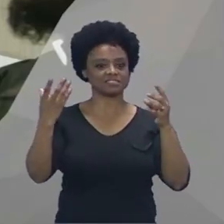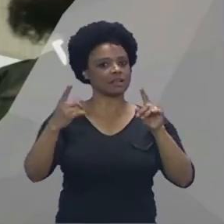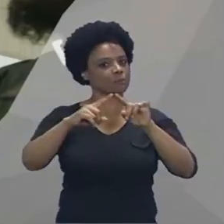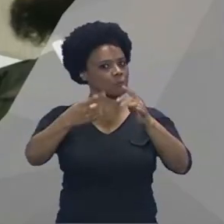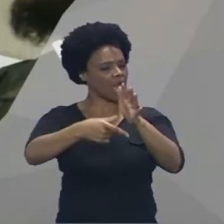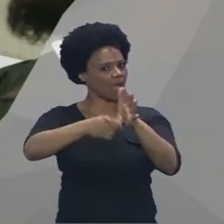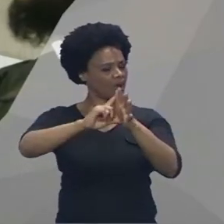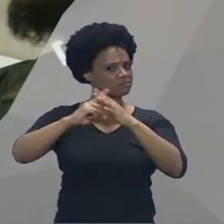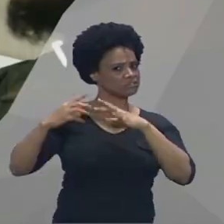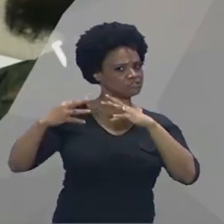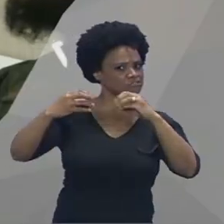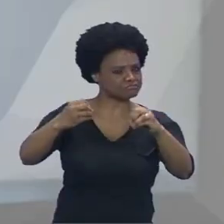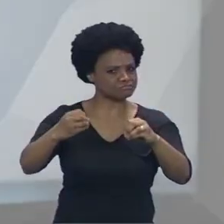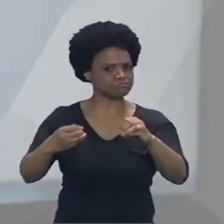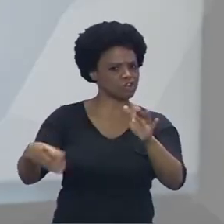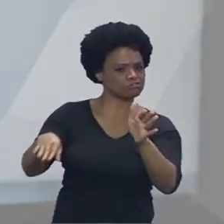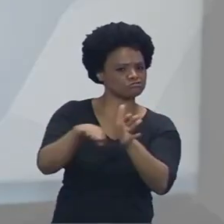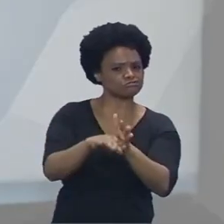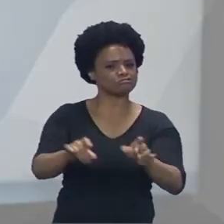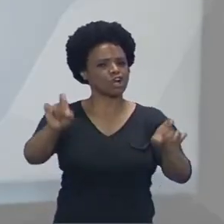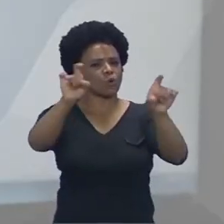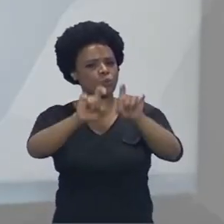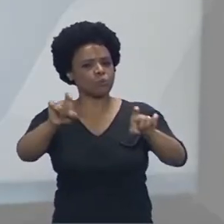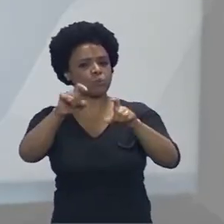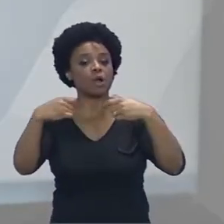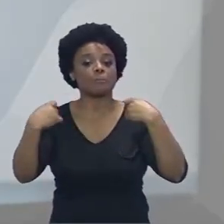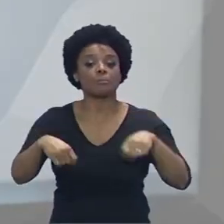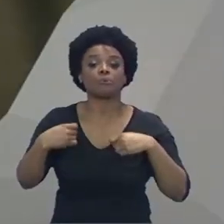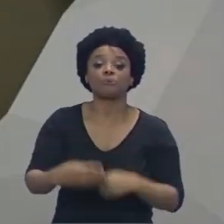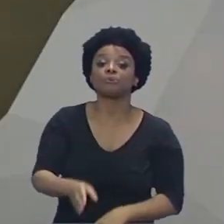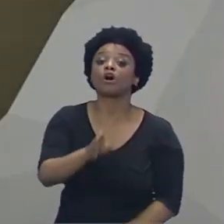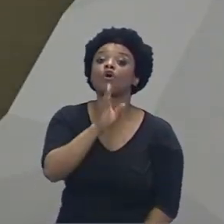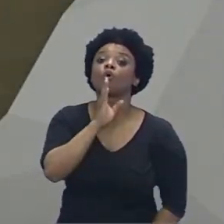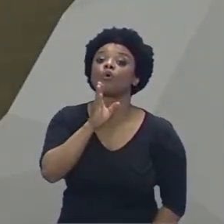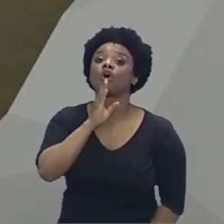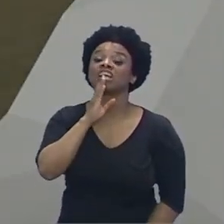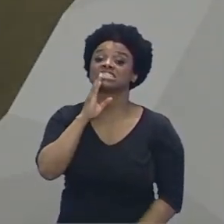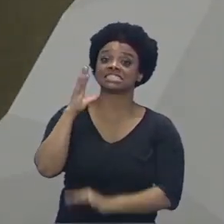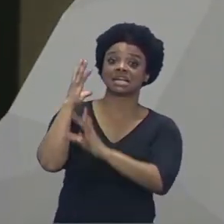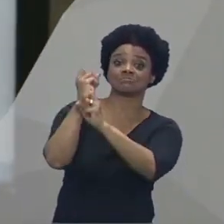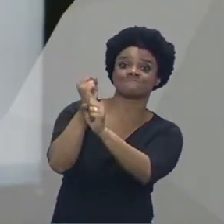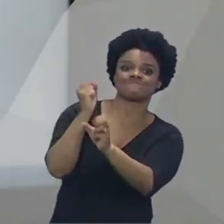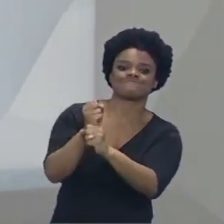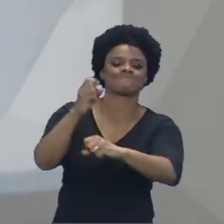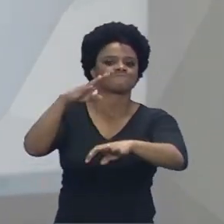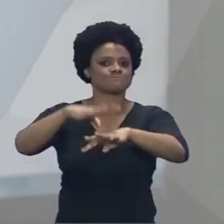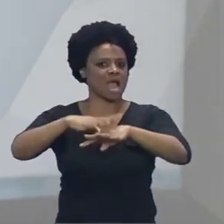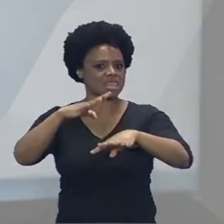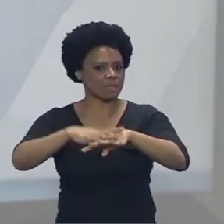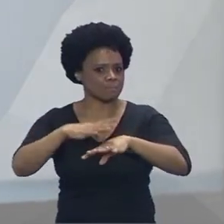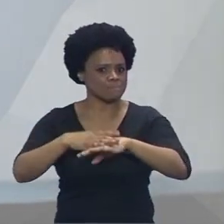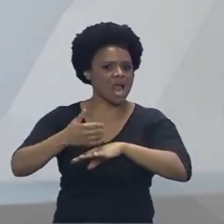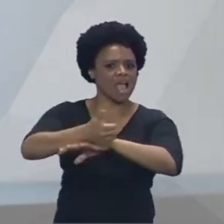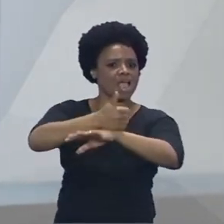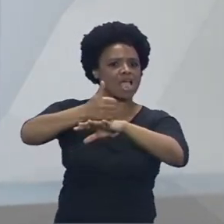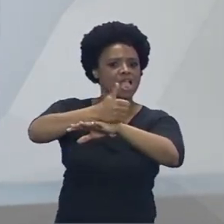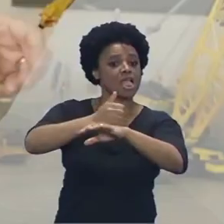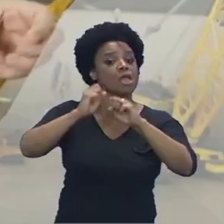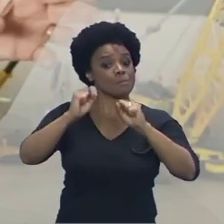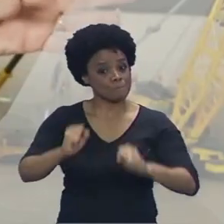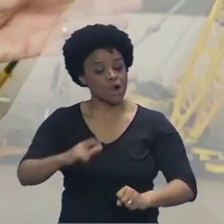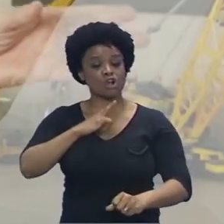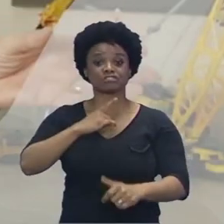para o computador, conhecer a fundo os modelos matemáticos teóricos ou o profissional pode ser induzido a erros